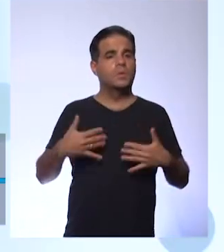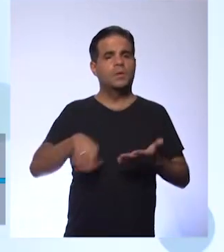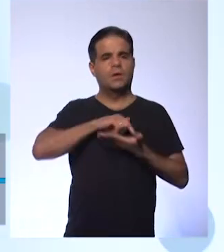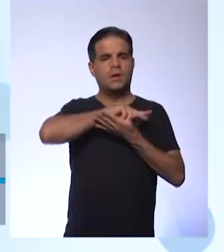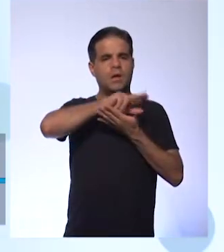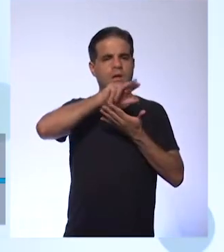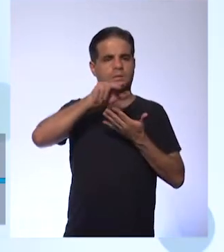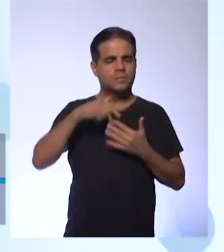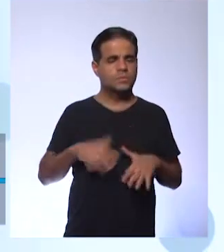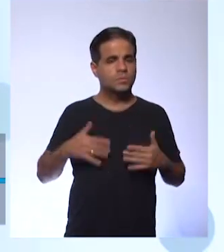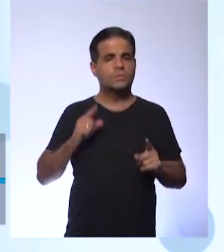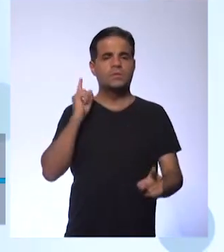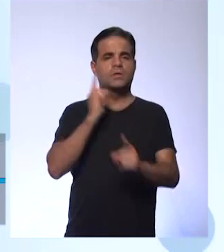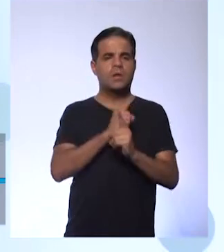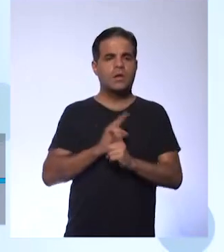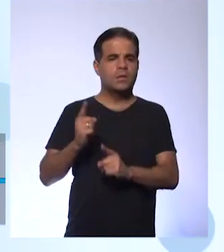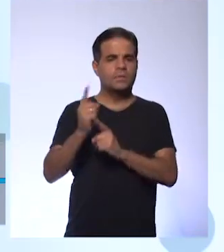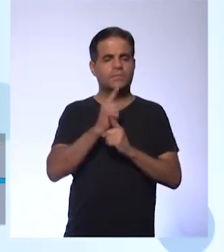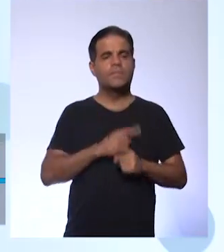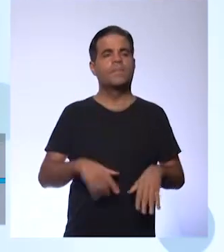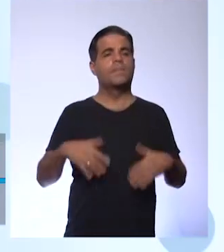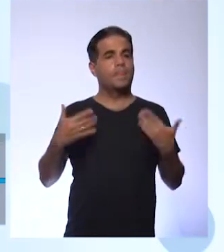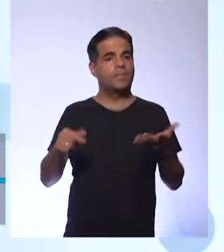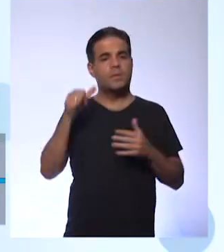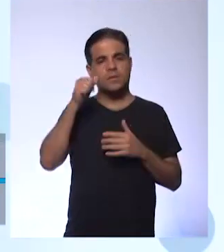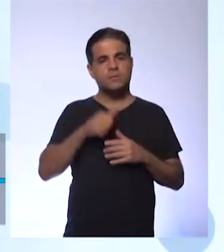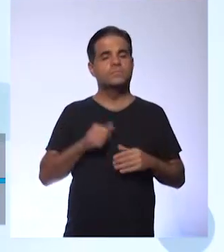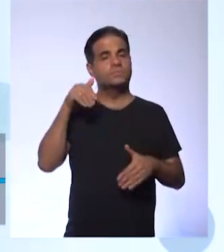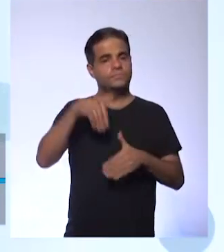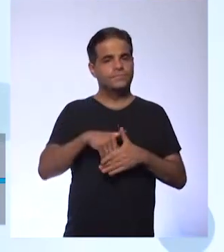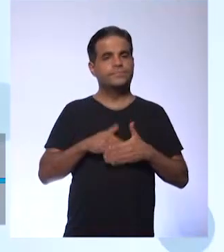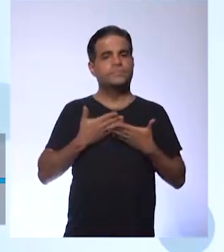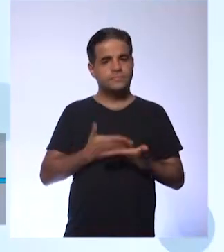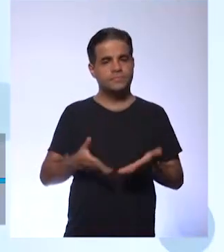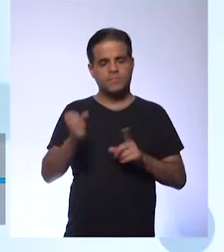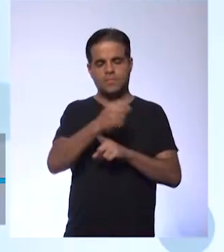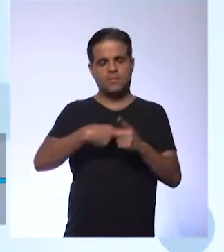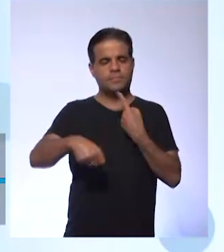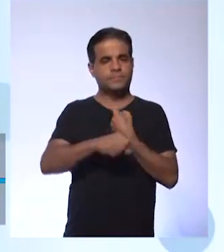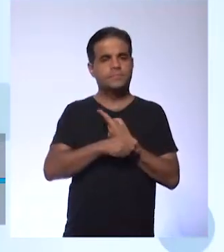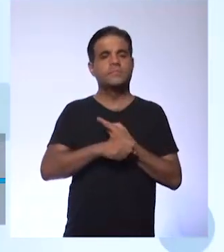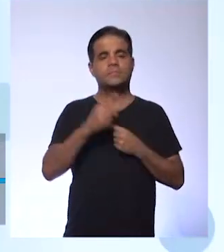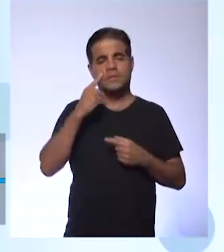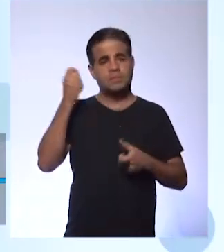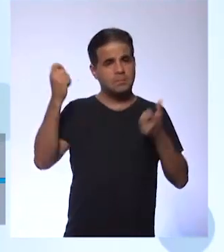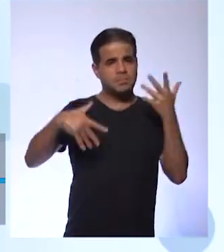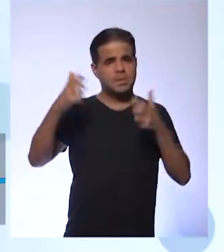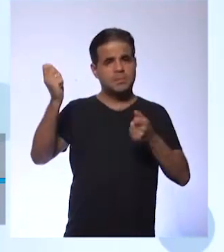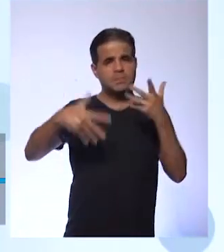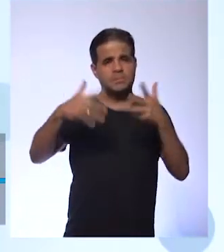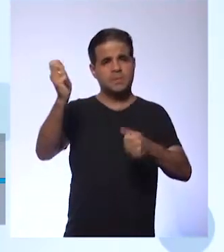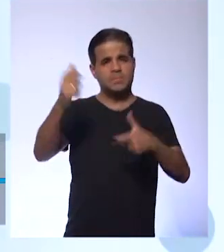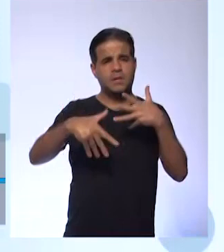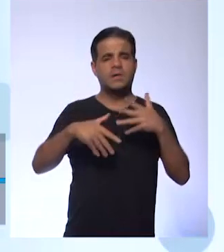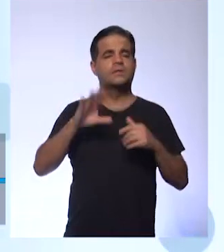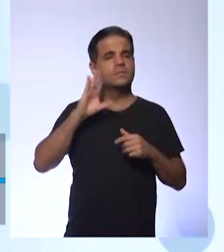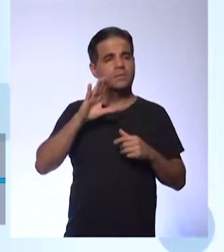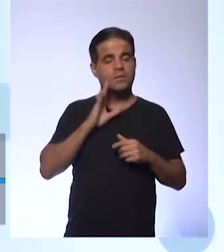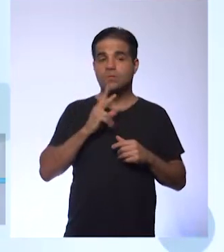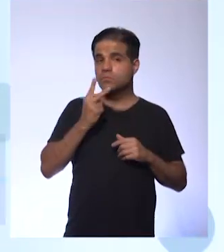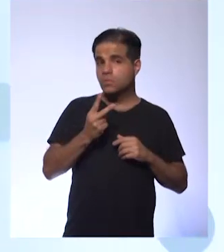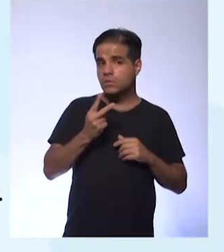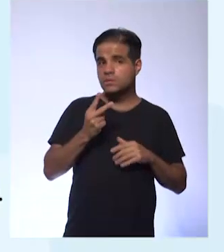vários papéis que se encontram dentro, que essa mulher se encontra dentro da sociedade. Vê aqui a professora Bruna explicando. Obrigada. Gente, a